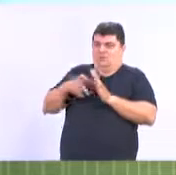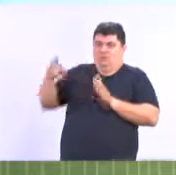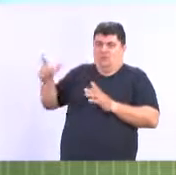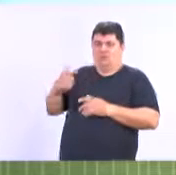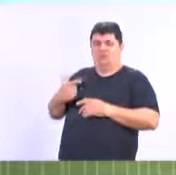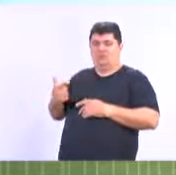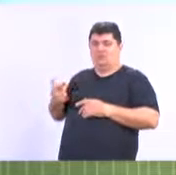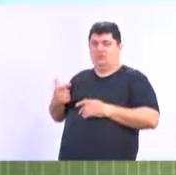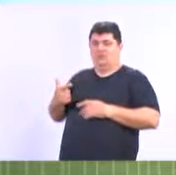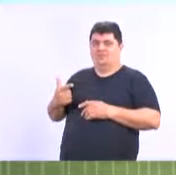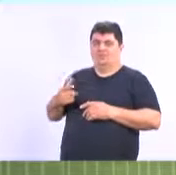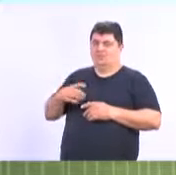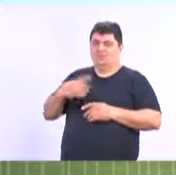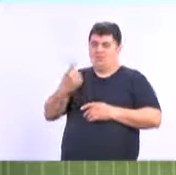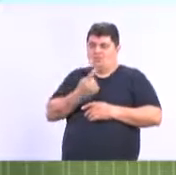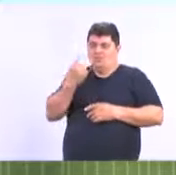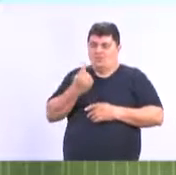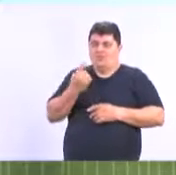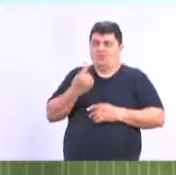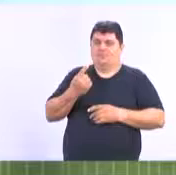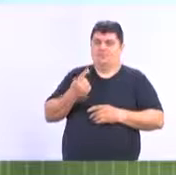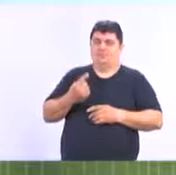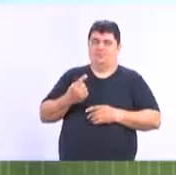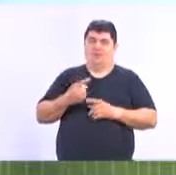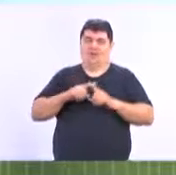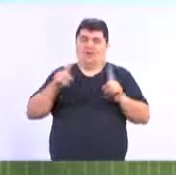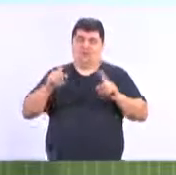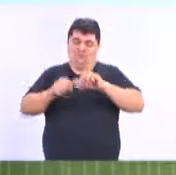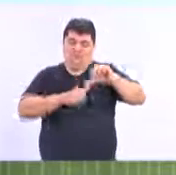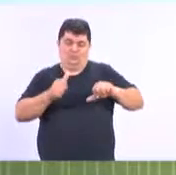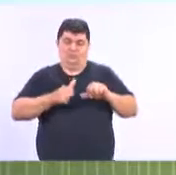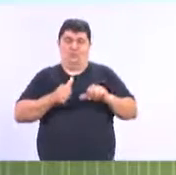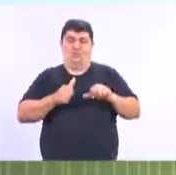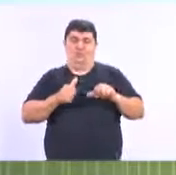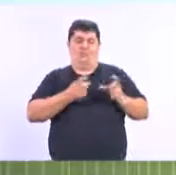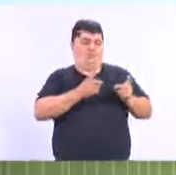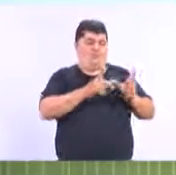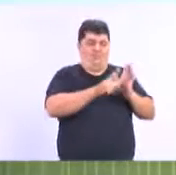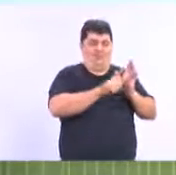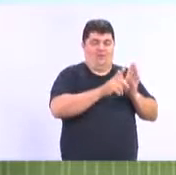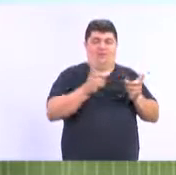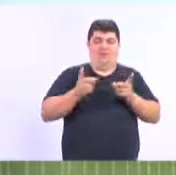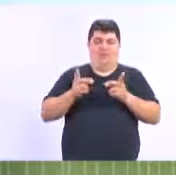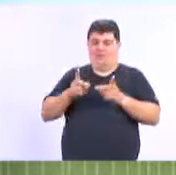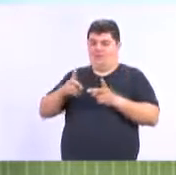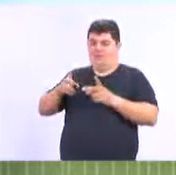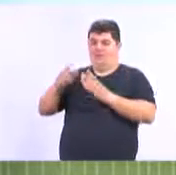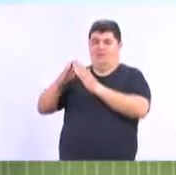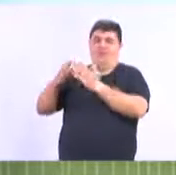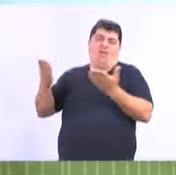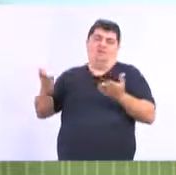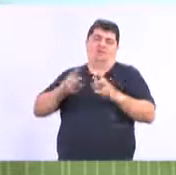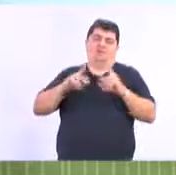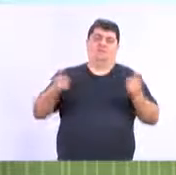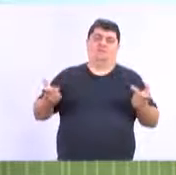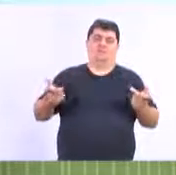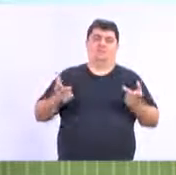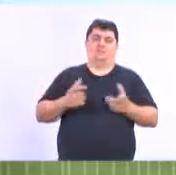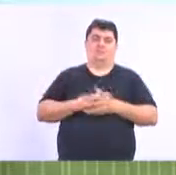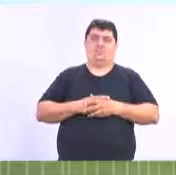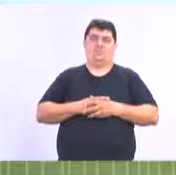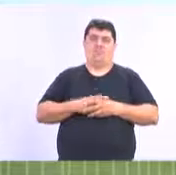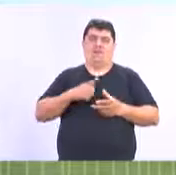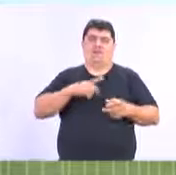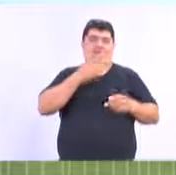terreno para vender outro ano. Não, professor, mas eu vou ter. Então a tua atividade já mudou, você não é mais um comércio de, vamos colocar que você tem um